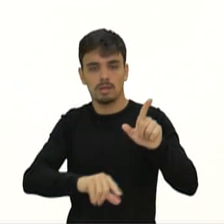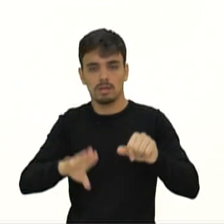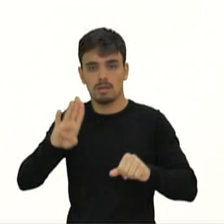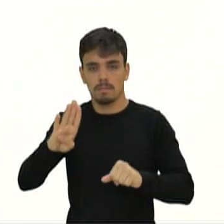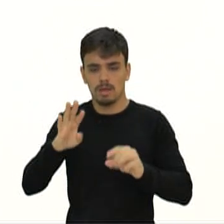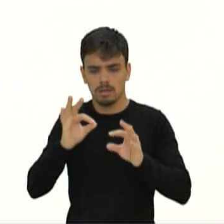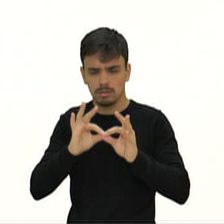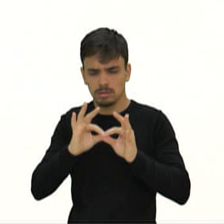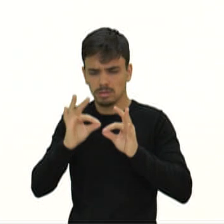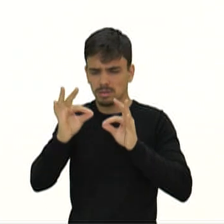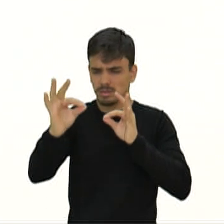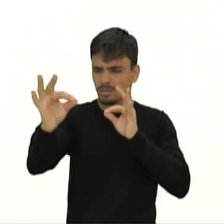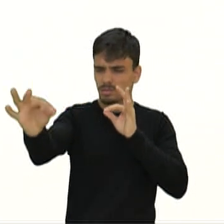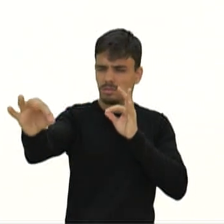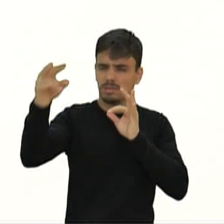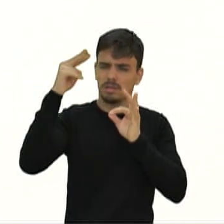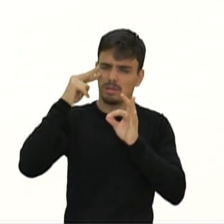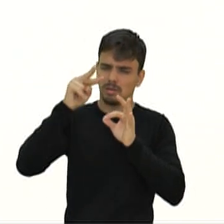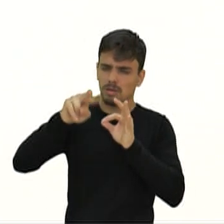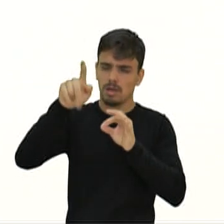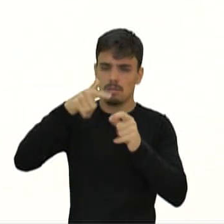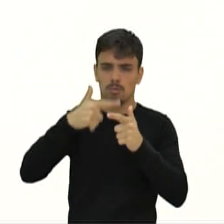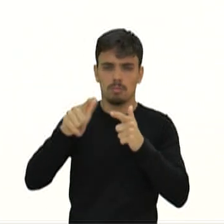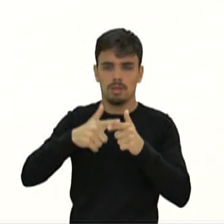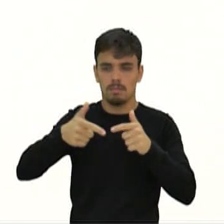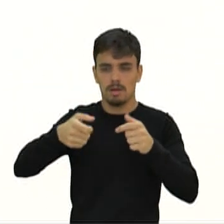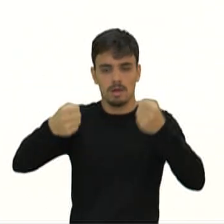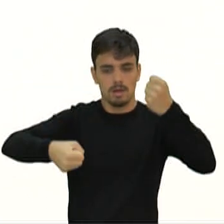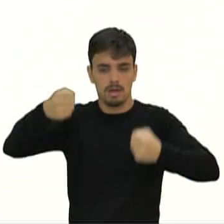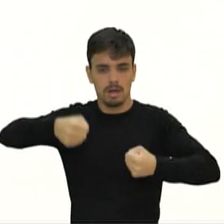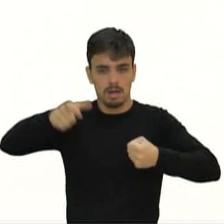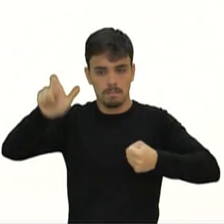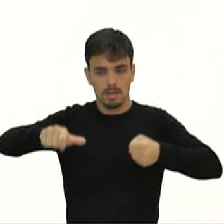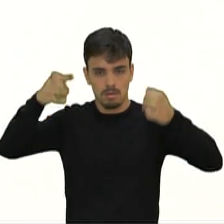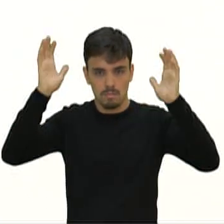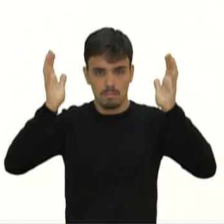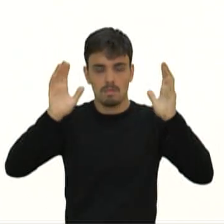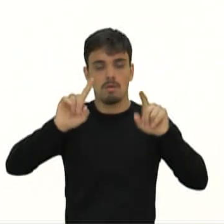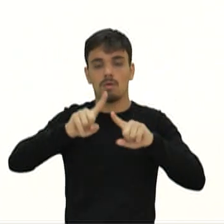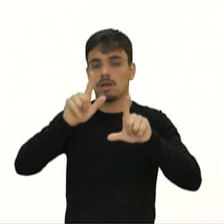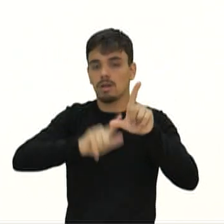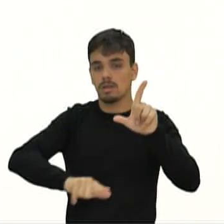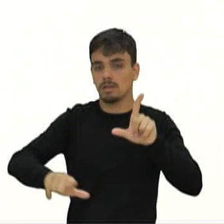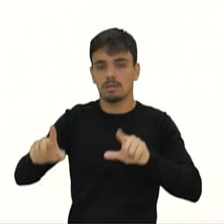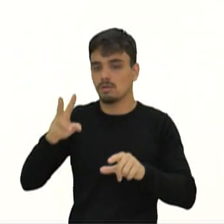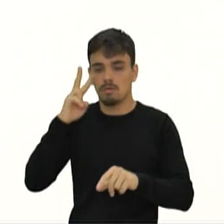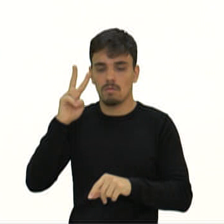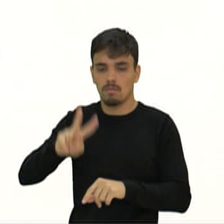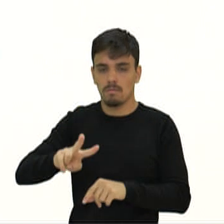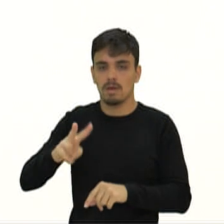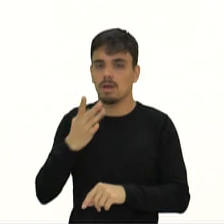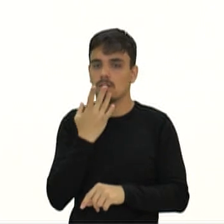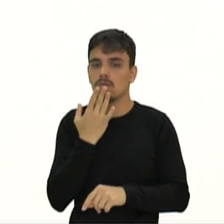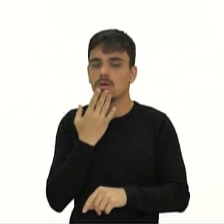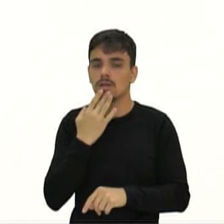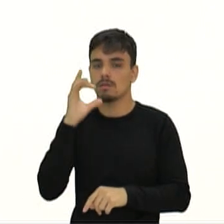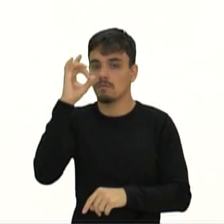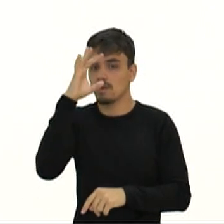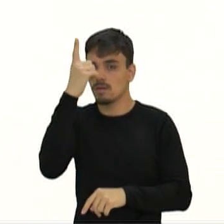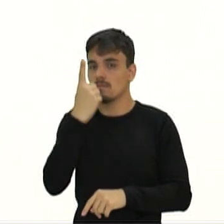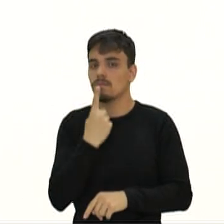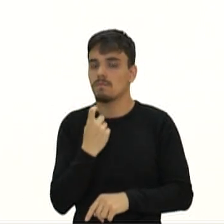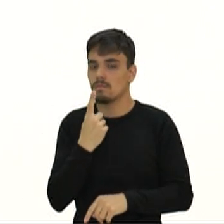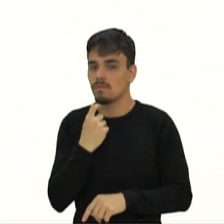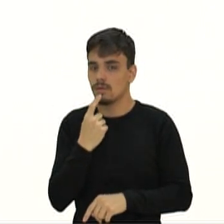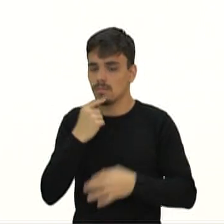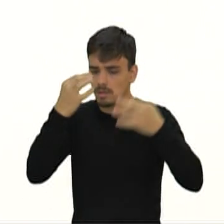sendo um problema para os caminhoneiros. Letra C, não enxergam as cores verde e vermelha com exatidão, sendo difícil